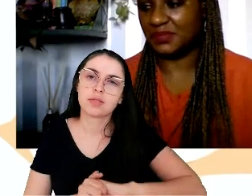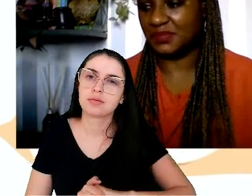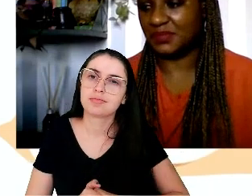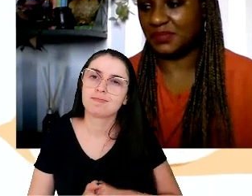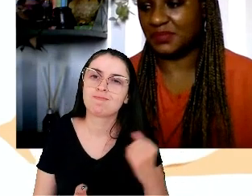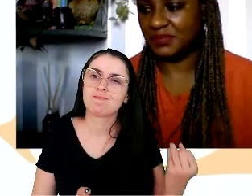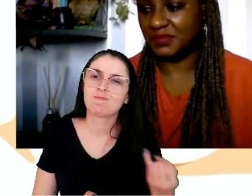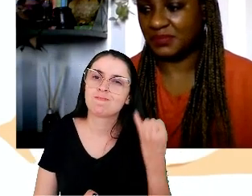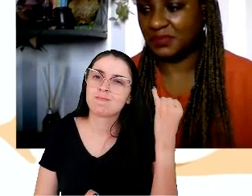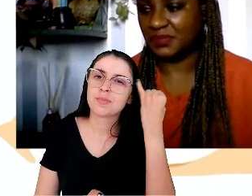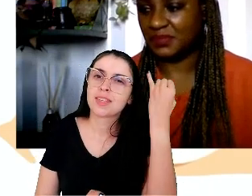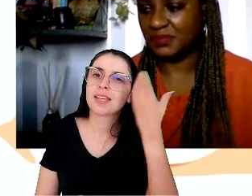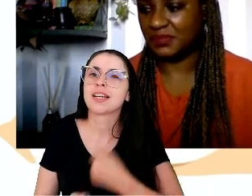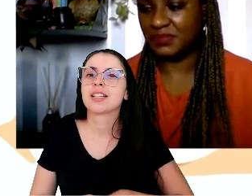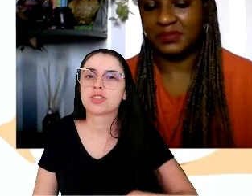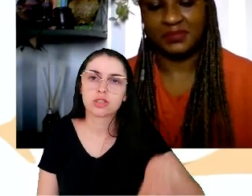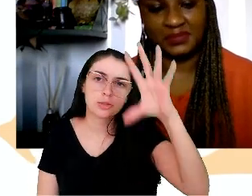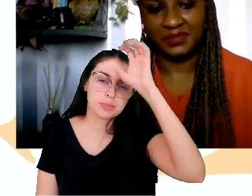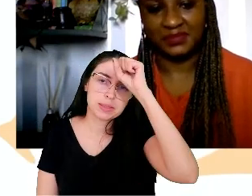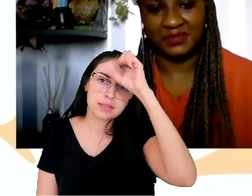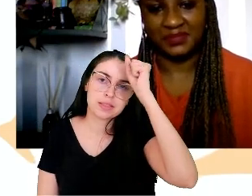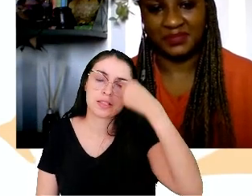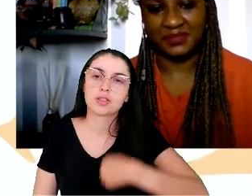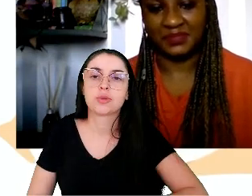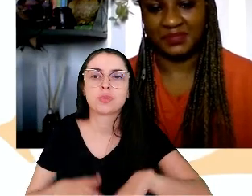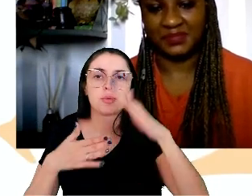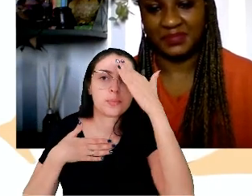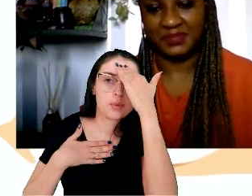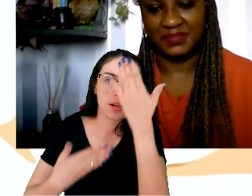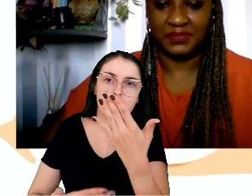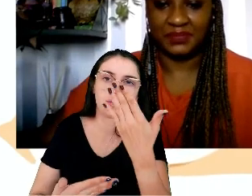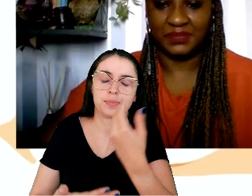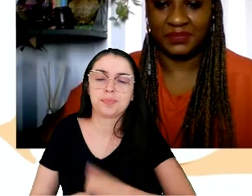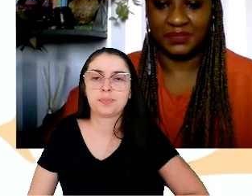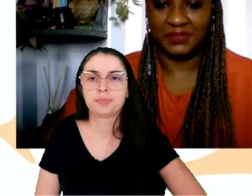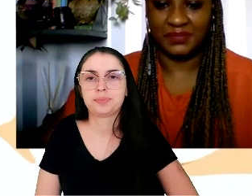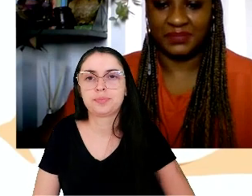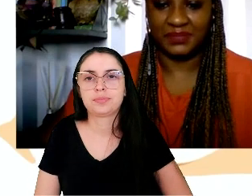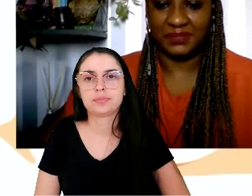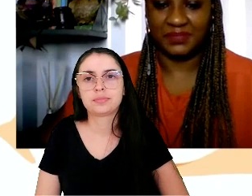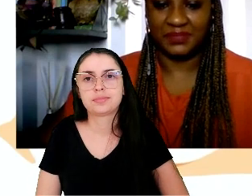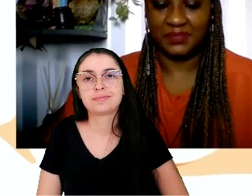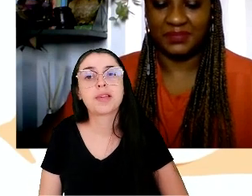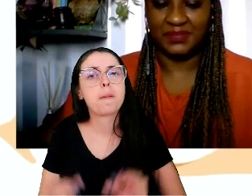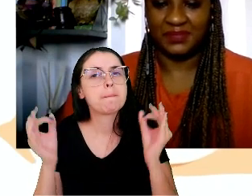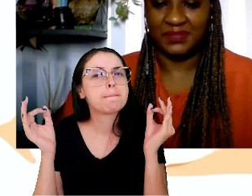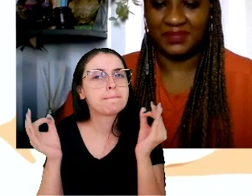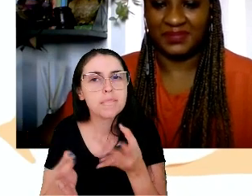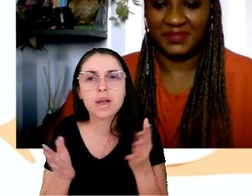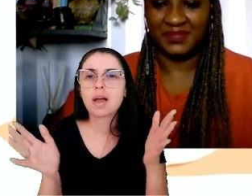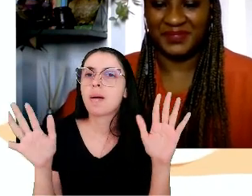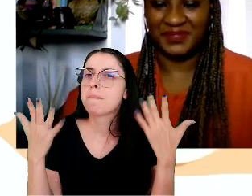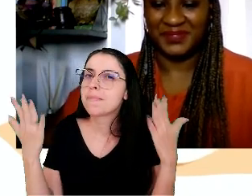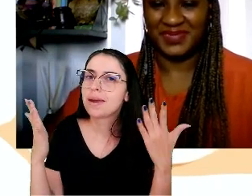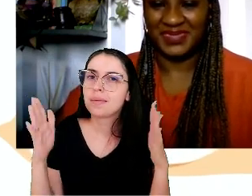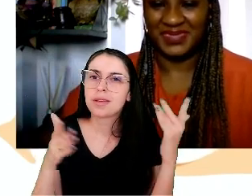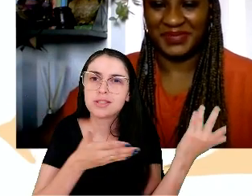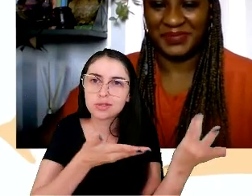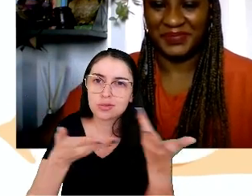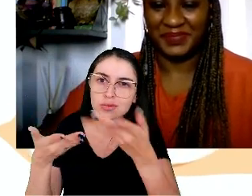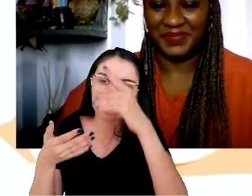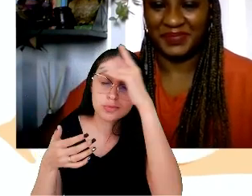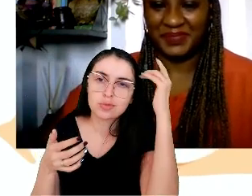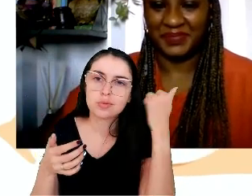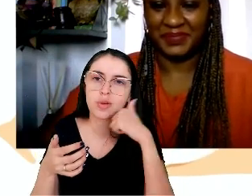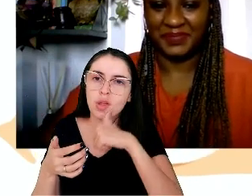valiosíssima oportunidade de aprendizado. Muito obrigada. Muito bem, parabéns a todas.